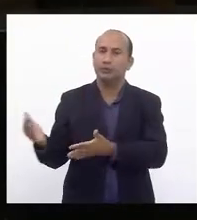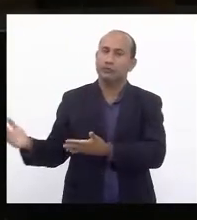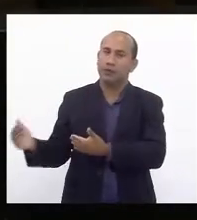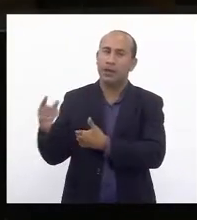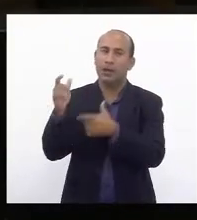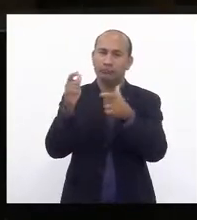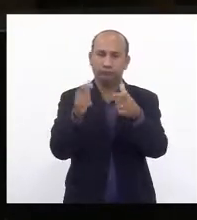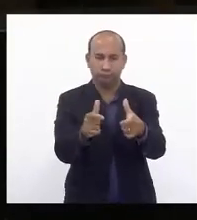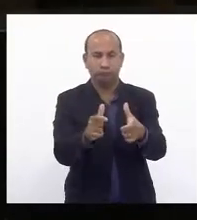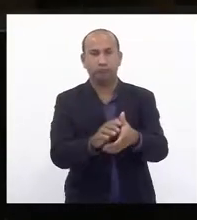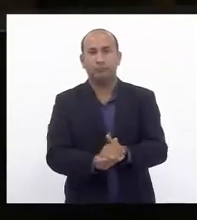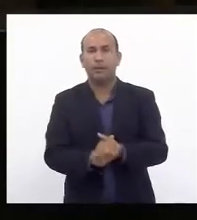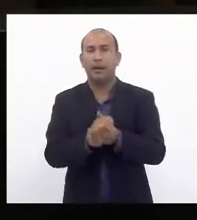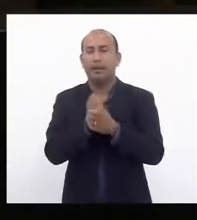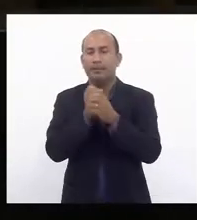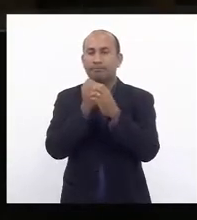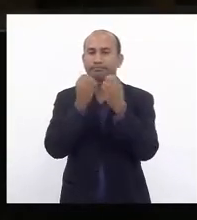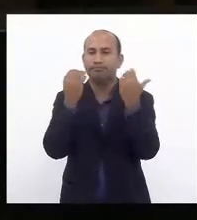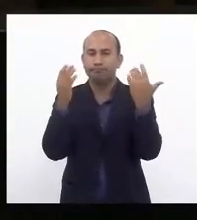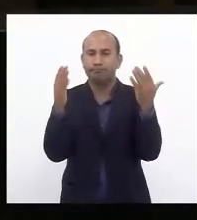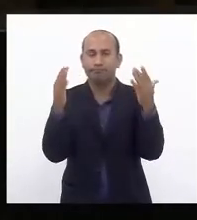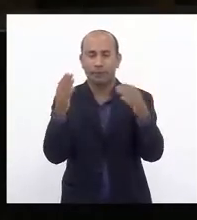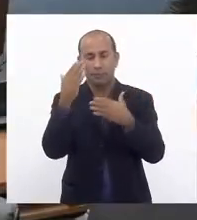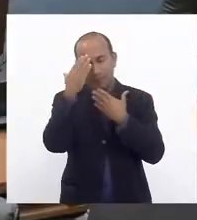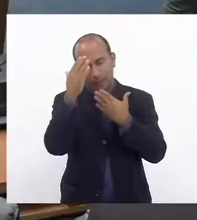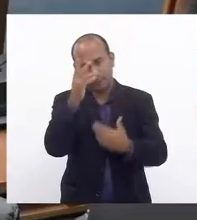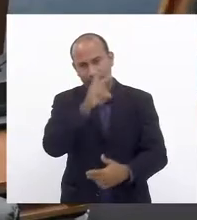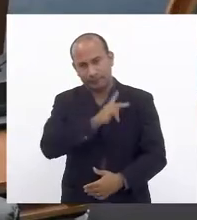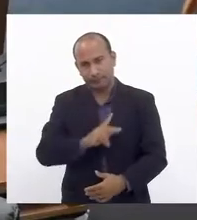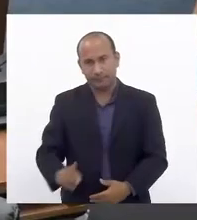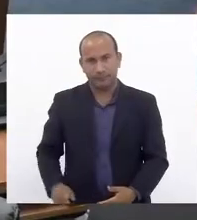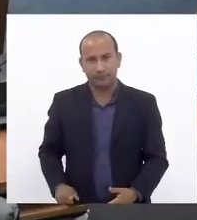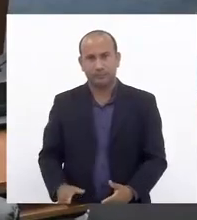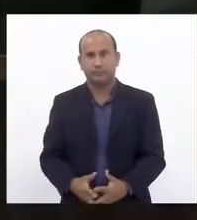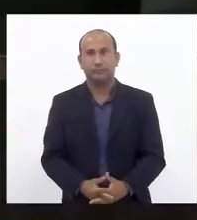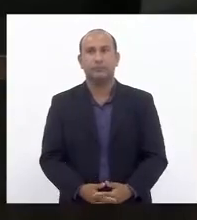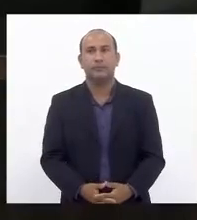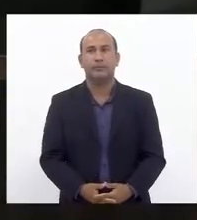Oeste. Parabéns, William Siri. Muito obrigada, presidente.